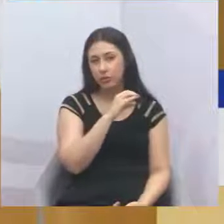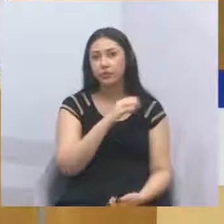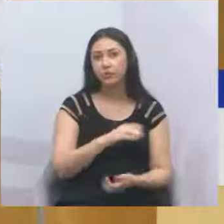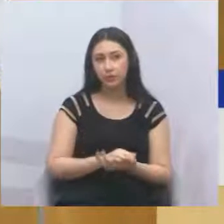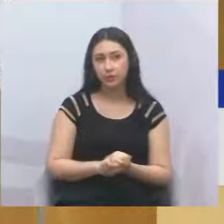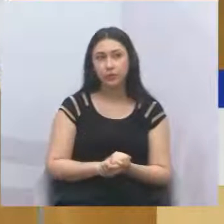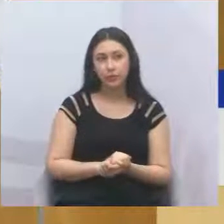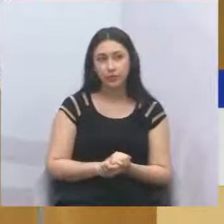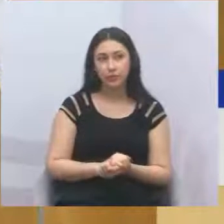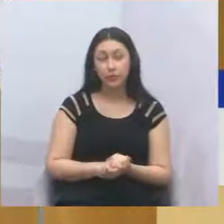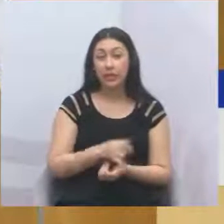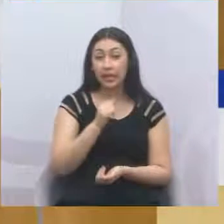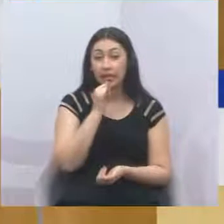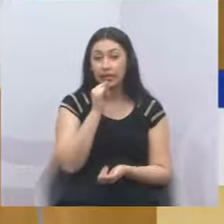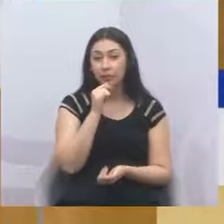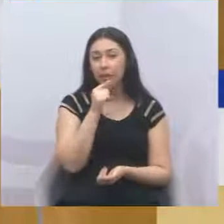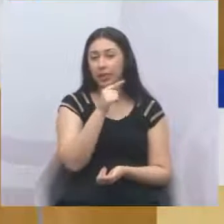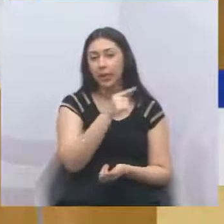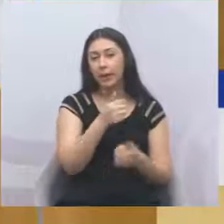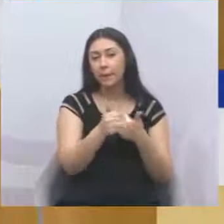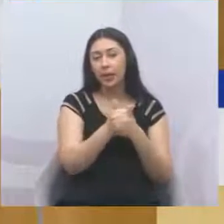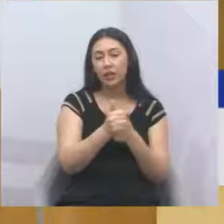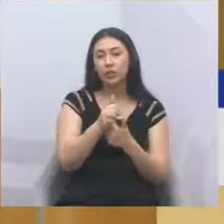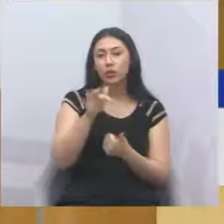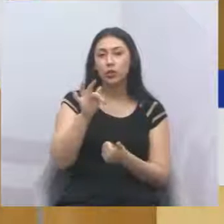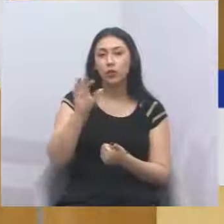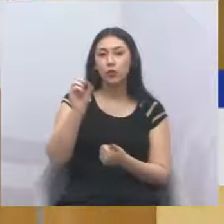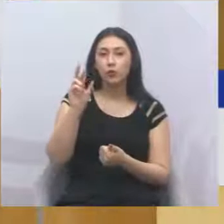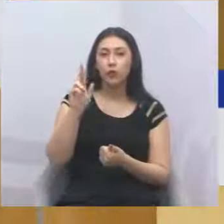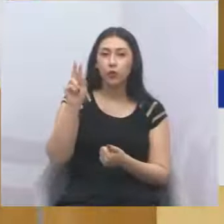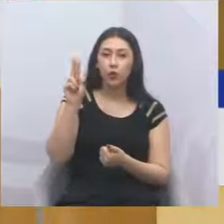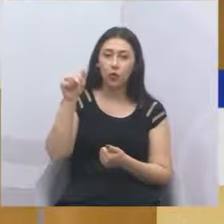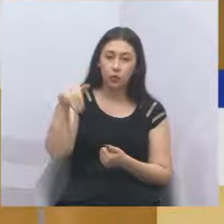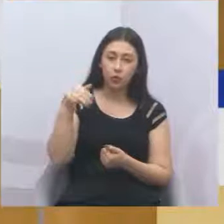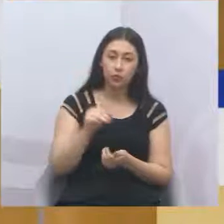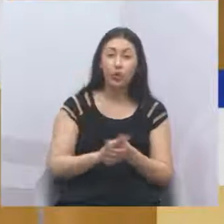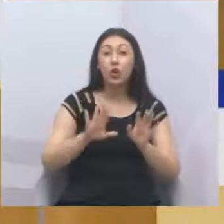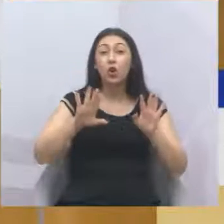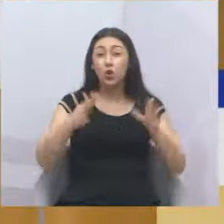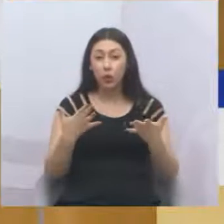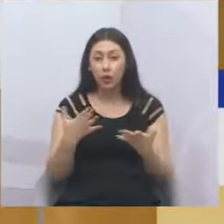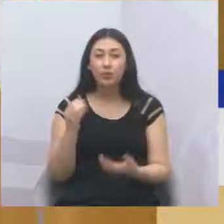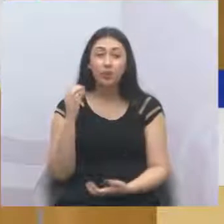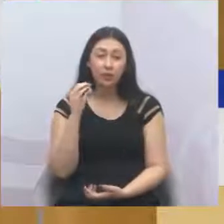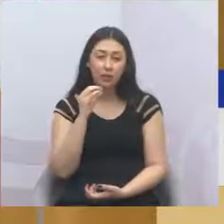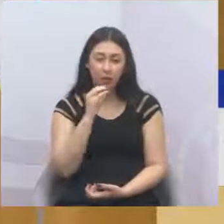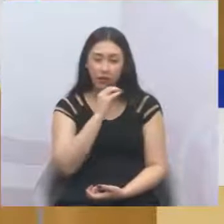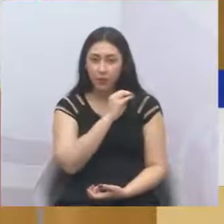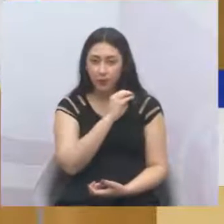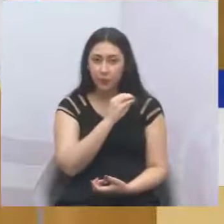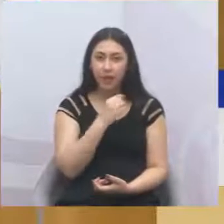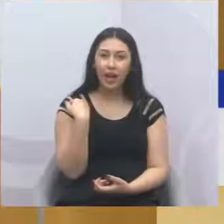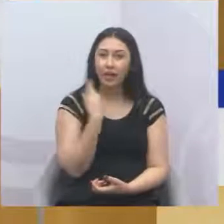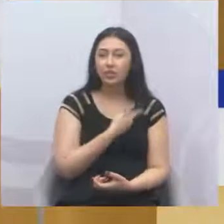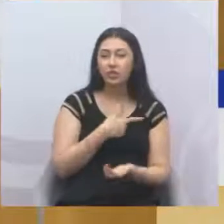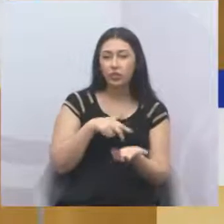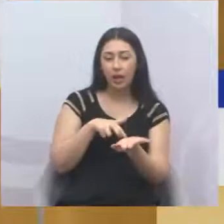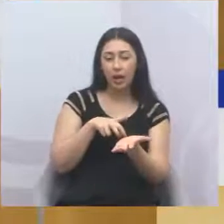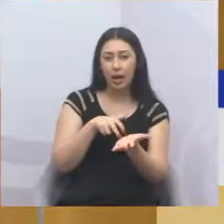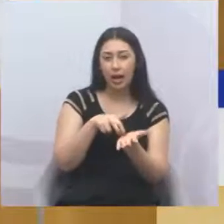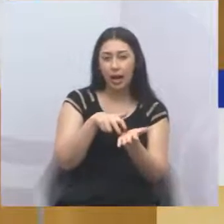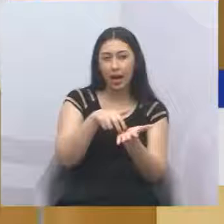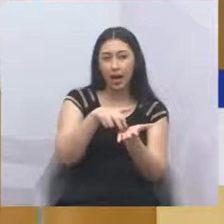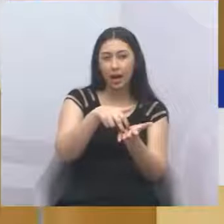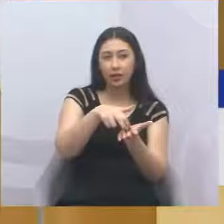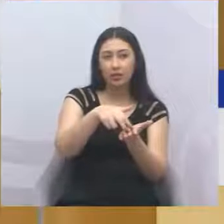exemplo. Ali é impressionante quando está o verão, quando está na estação do verão, quando a gente caminha pela